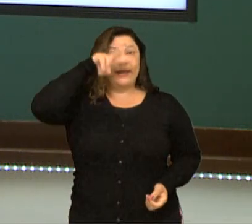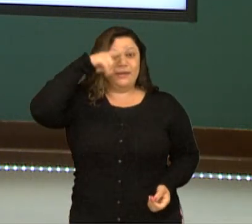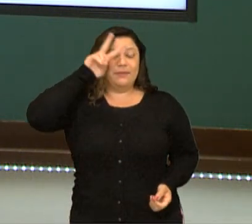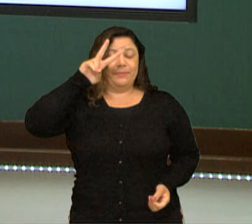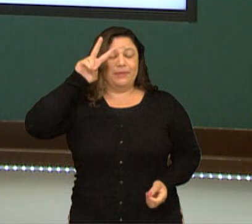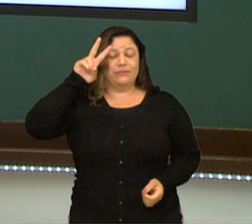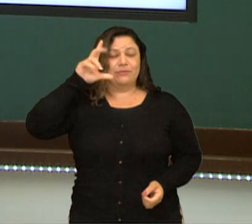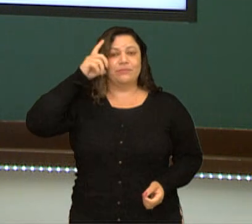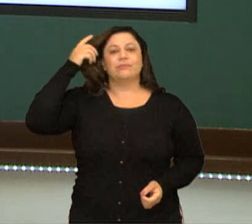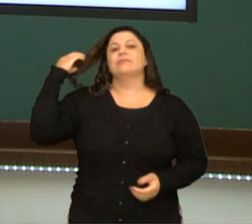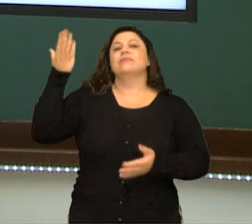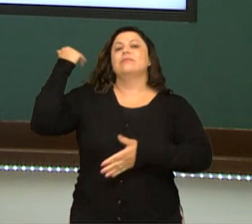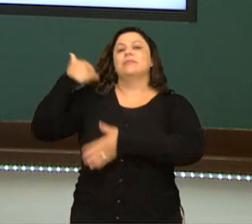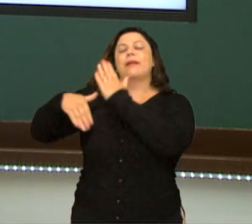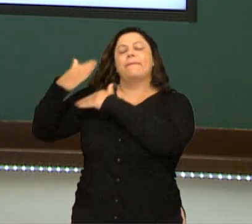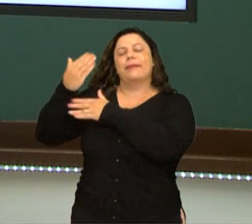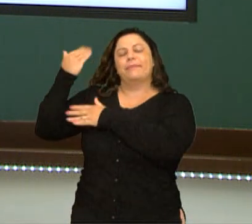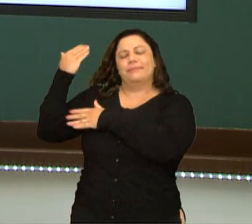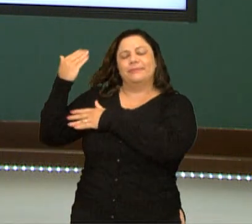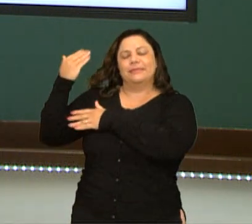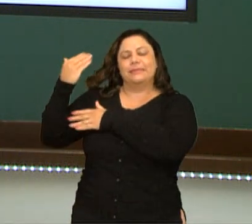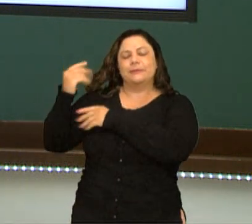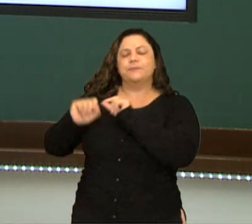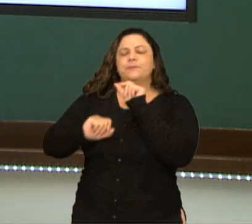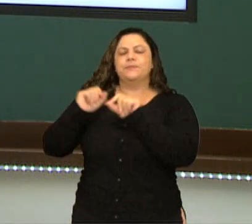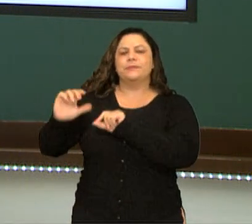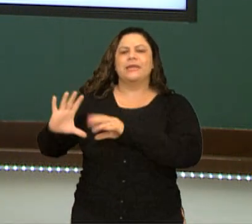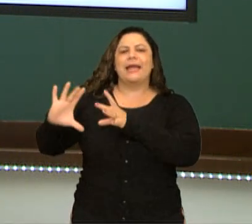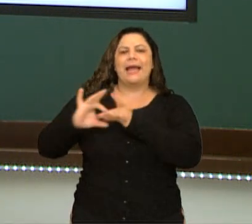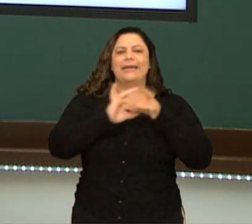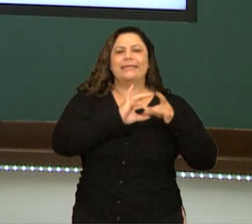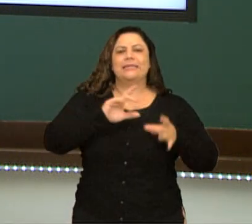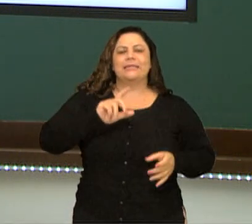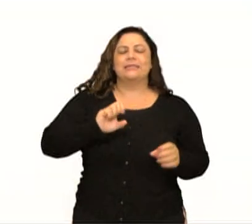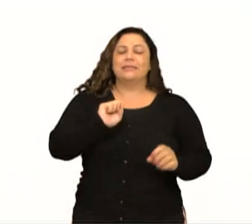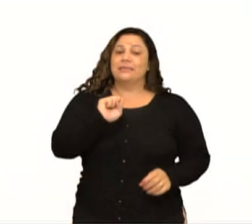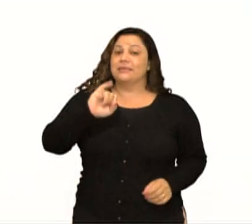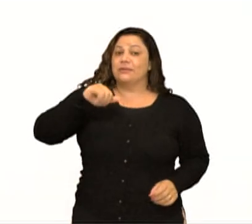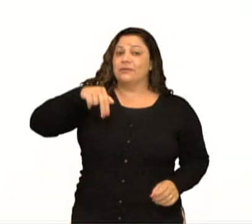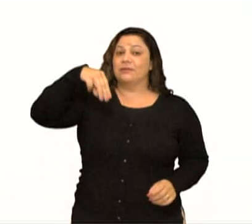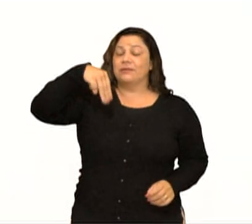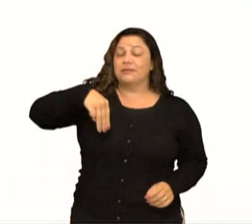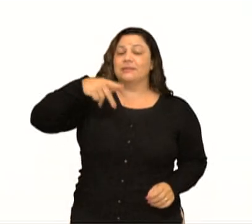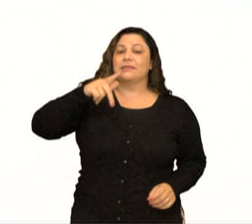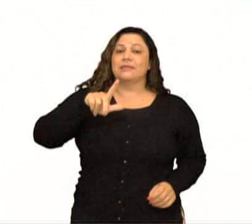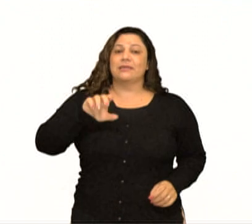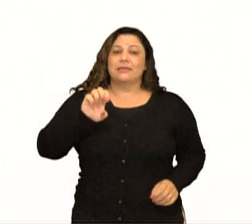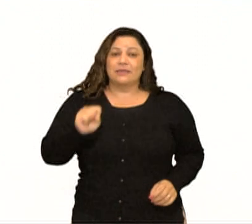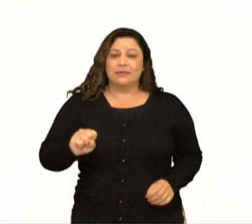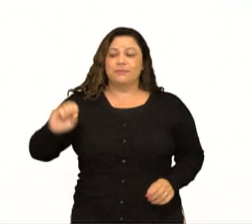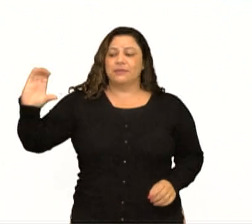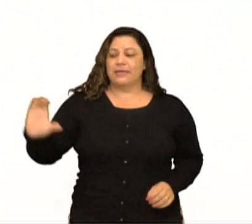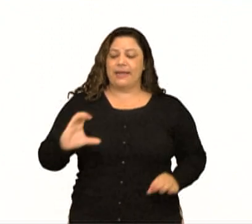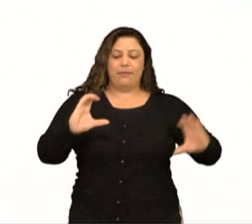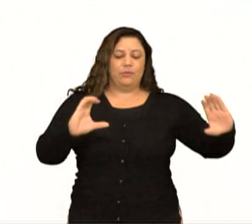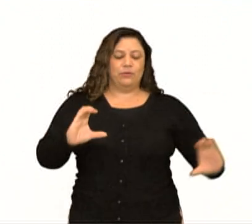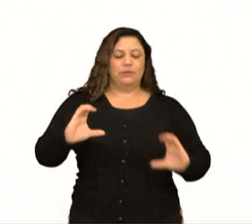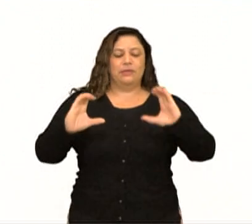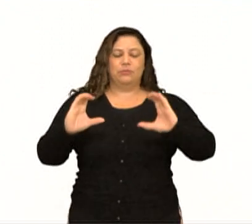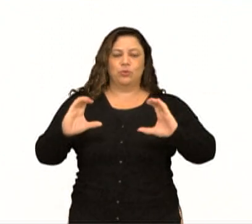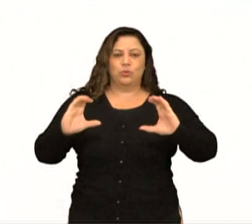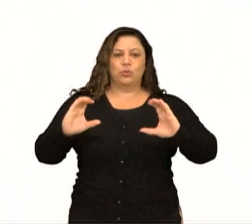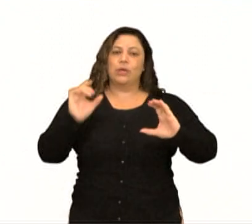relembrando, a ligação simples entre dois carbonos é representada por apenas